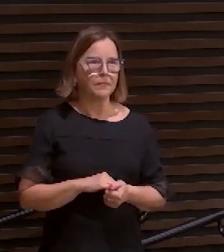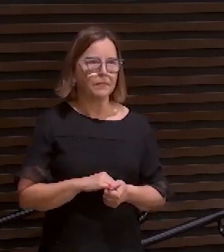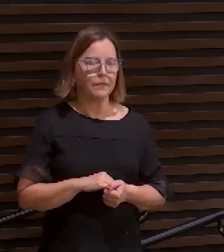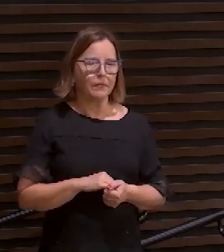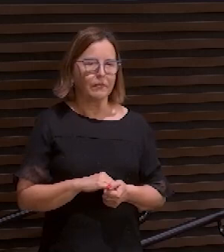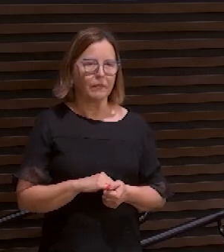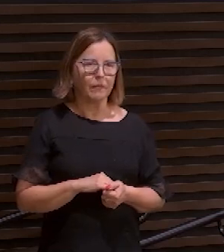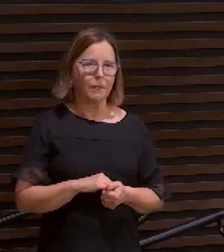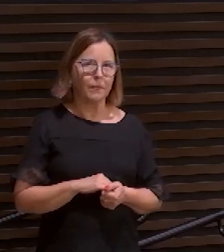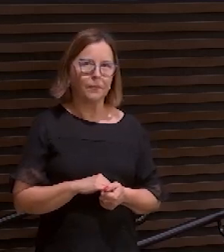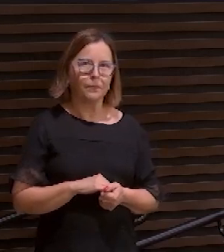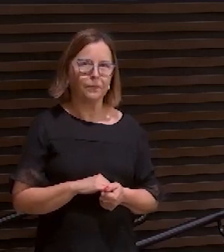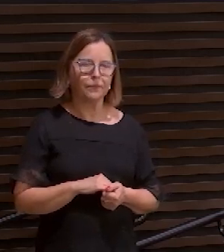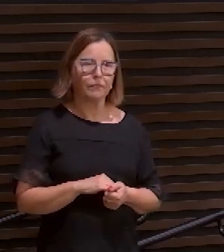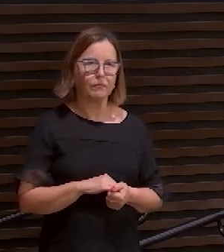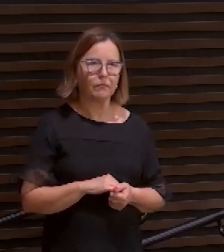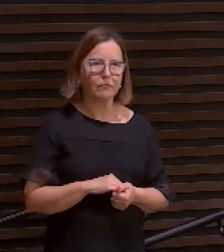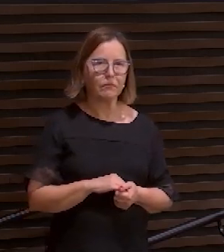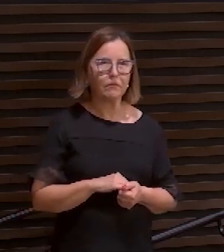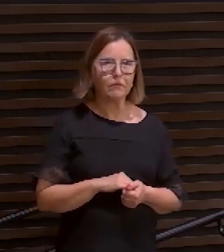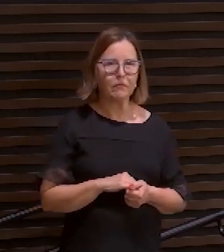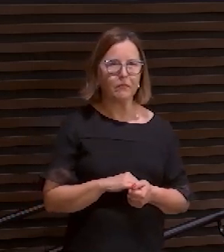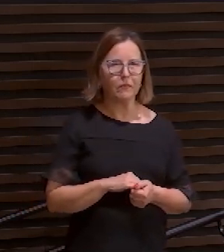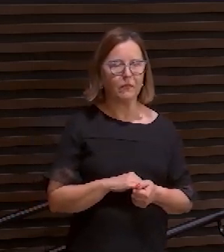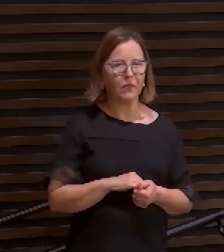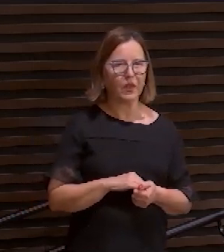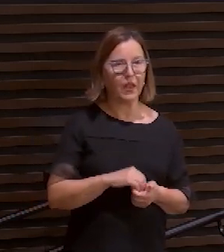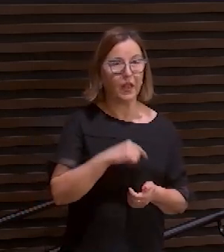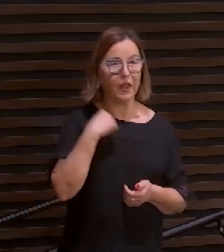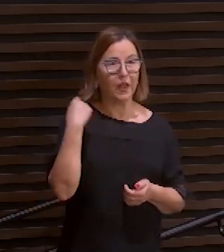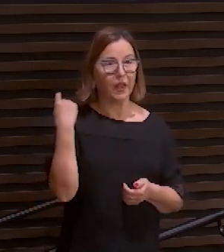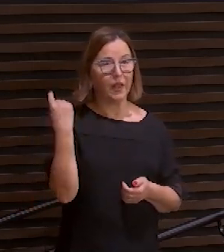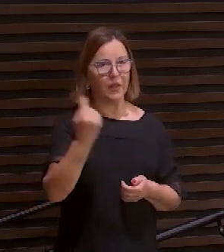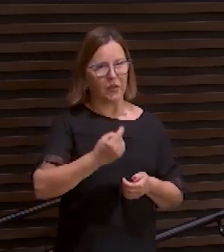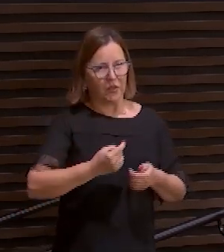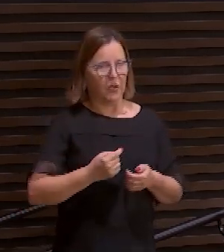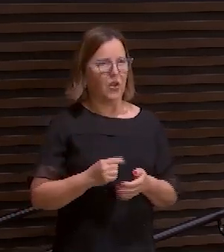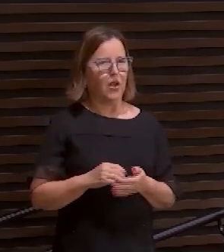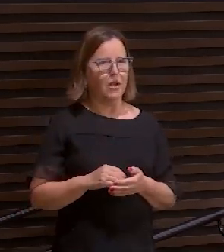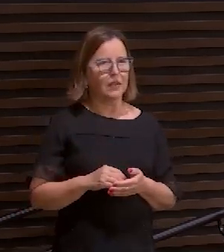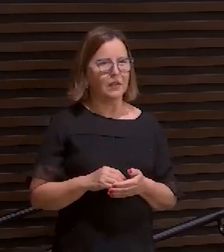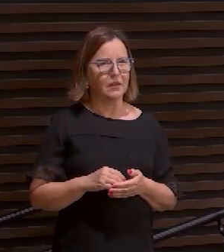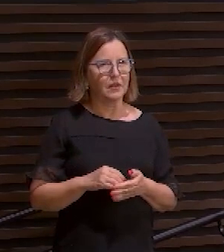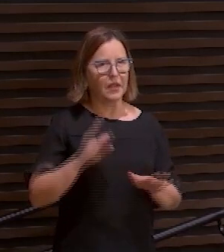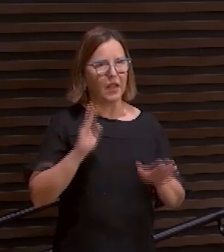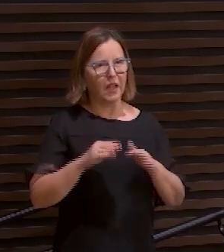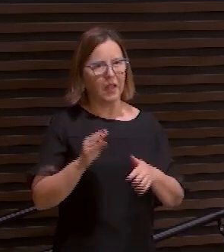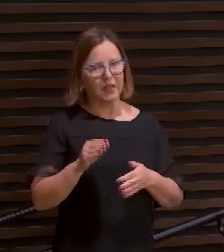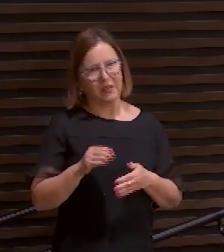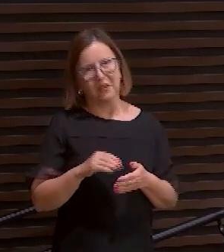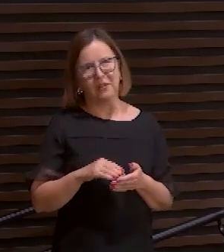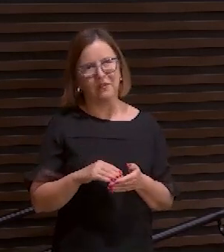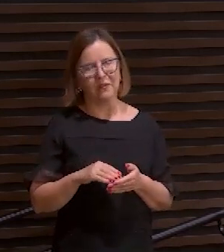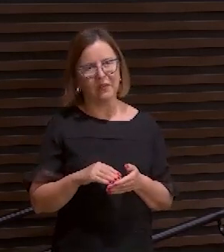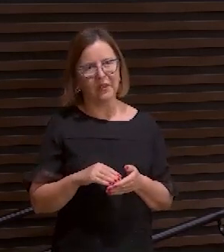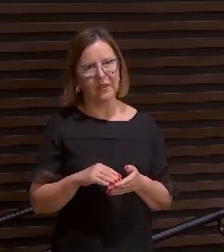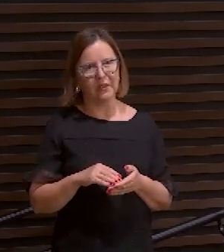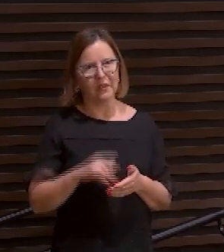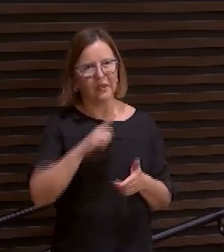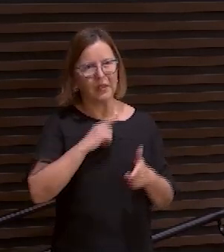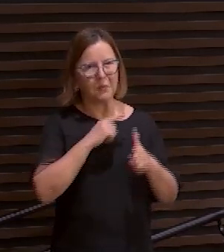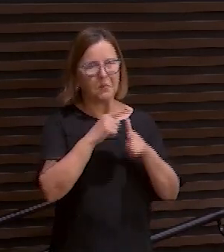Quantas vezes na vida nós deparamos com situações em que não conseguimos enxergar uma solução